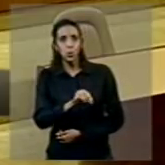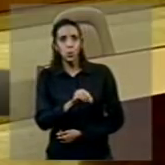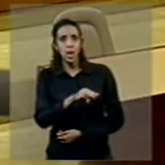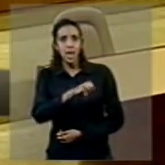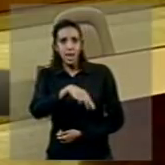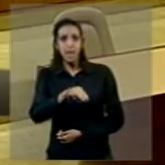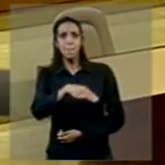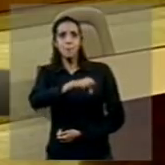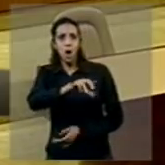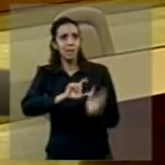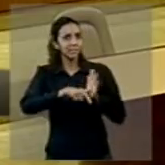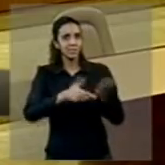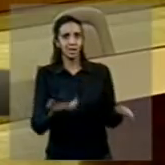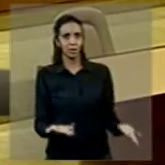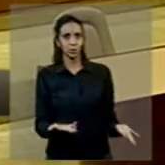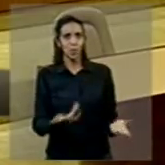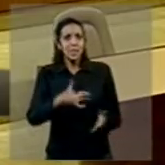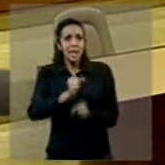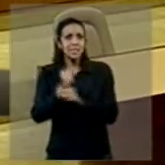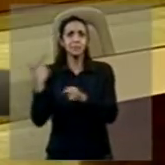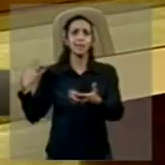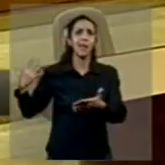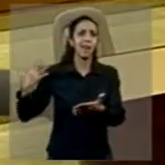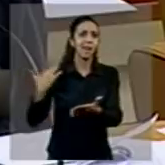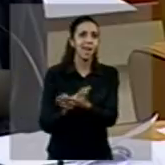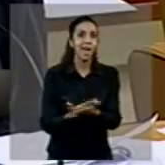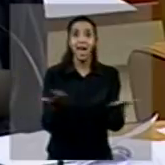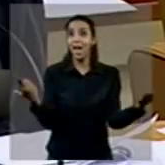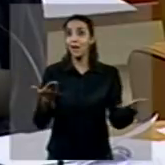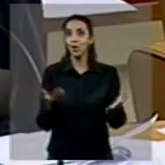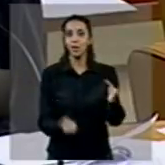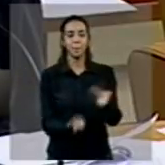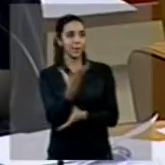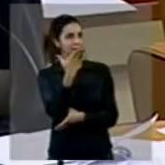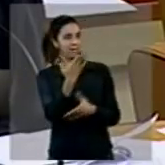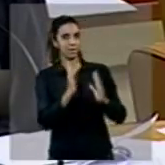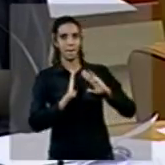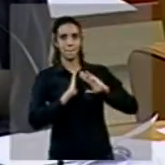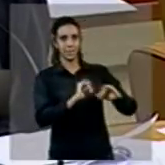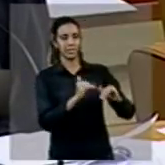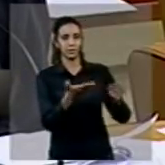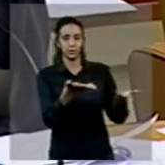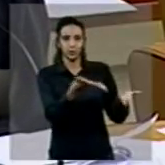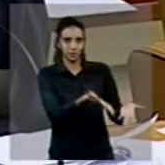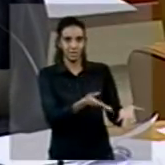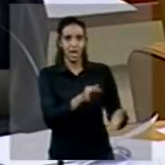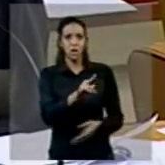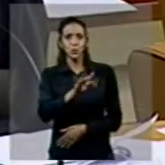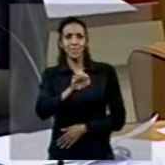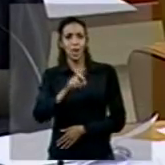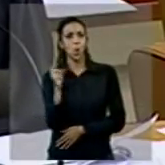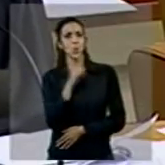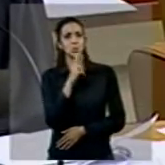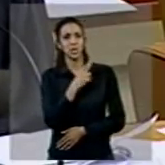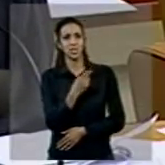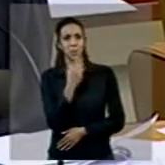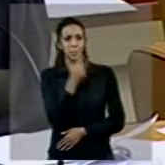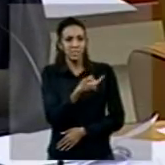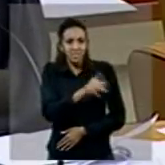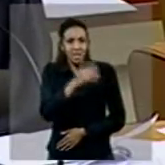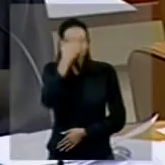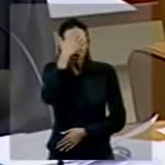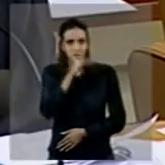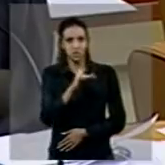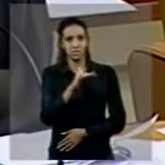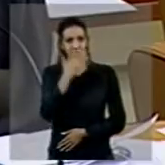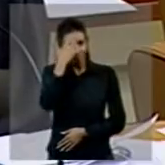eleições, há 10 anos faz isso, e agora é que se veio com esse pedido de tutela supostamente cautelar. Isso é uma